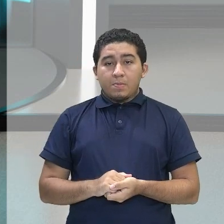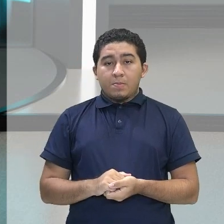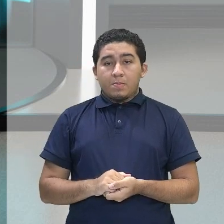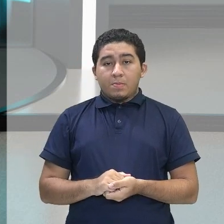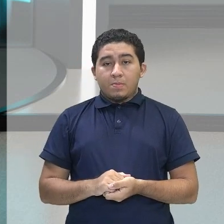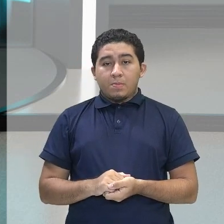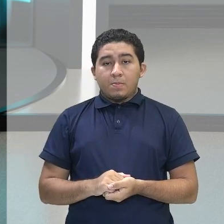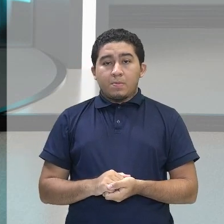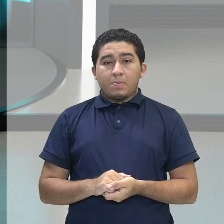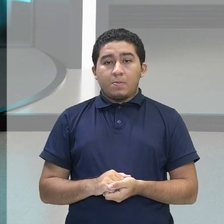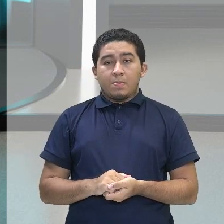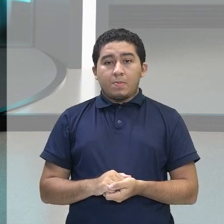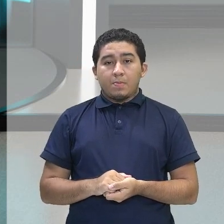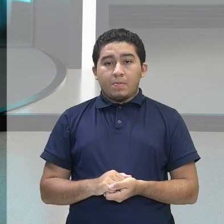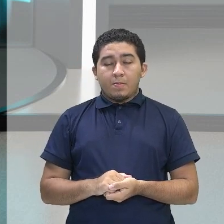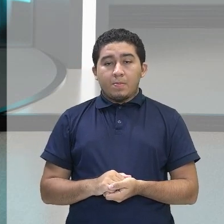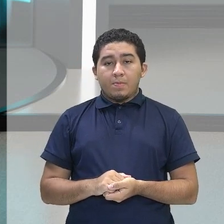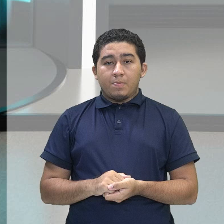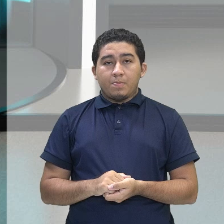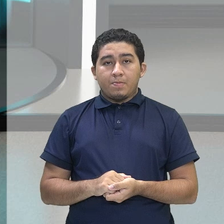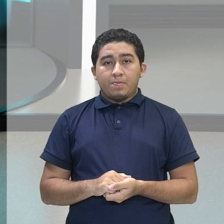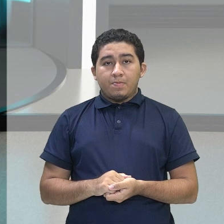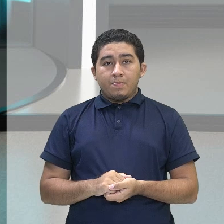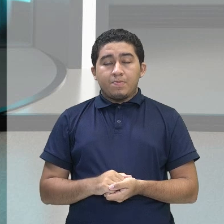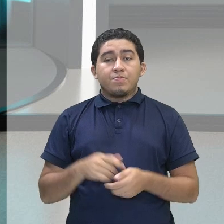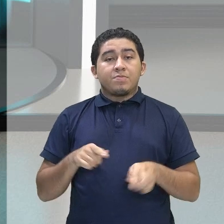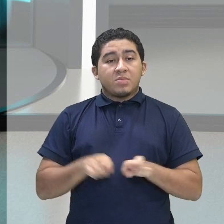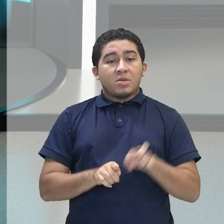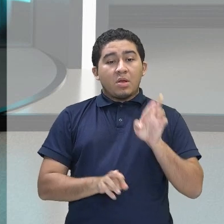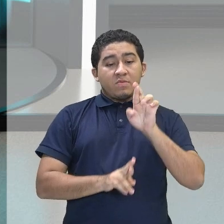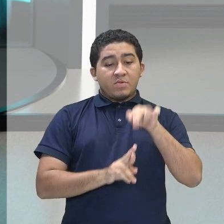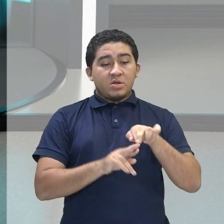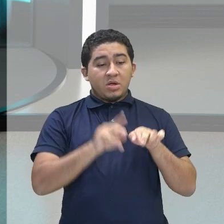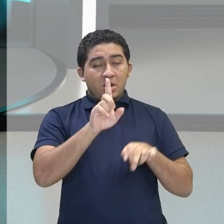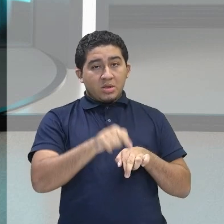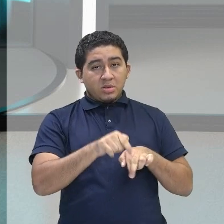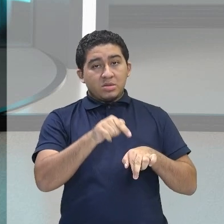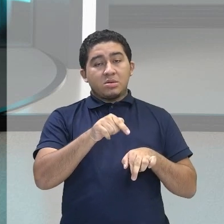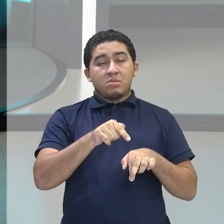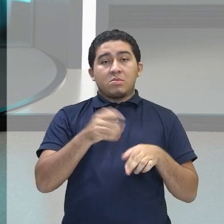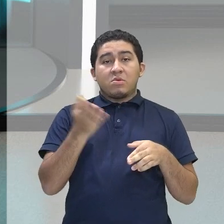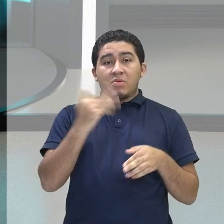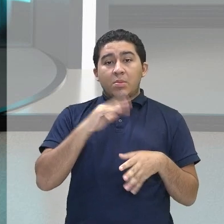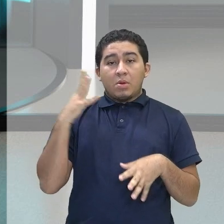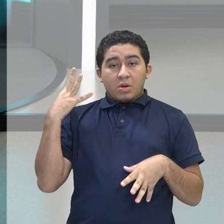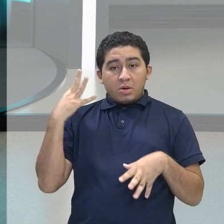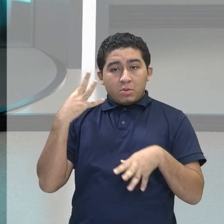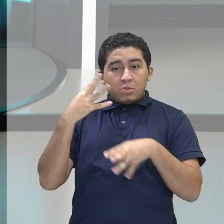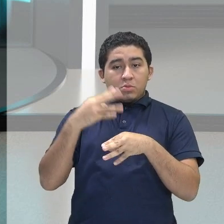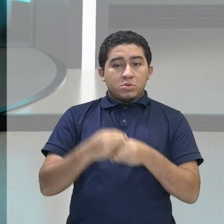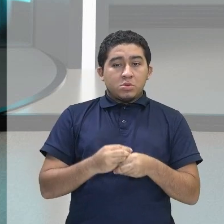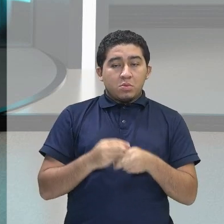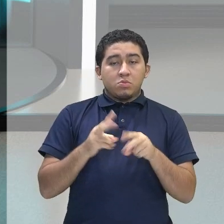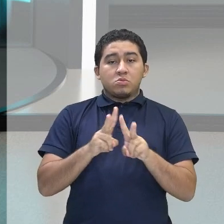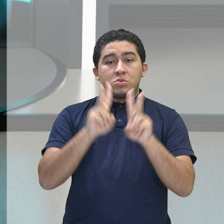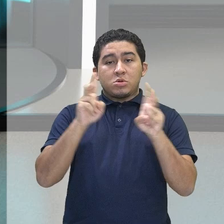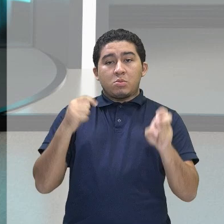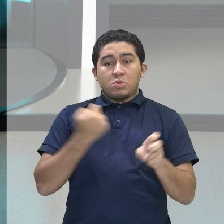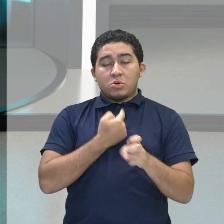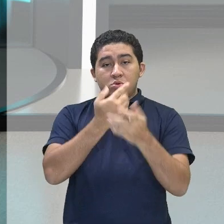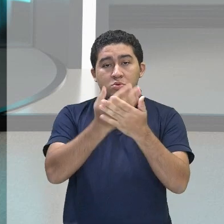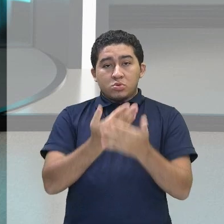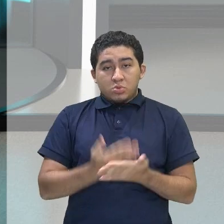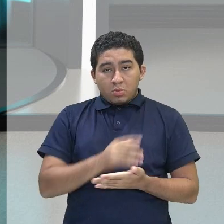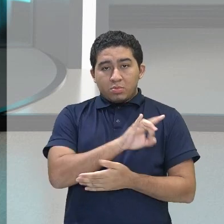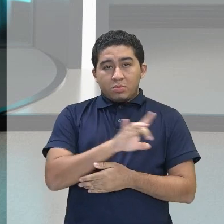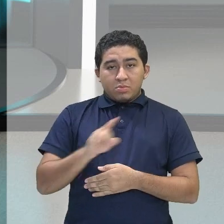gente está falando sobre o skimming, vamos dar uma revisada sobre os tópicos que a gente viu, cada um deles?